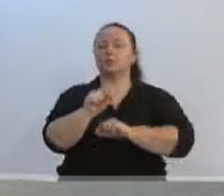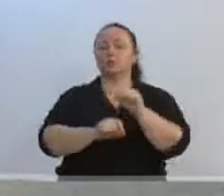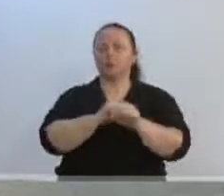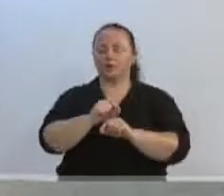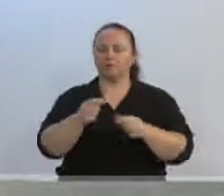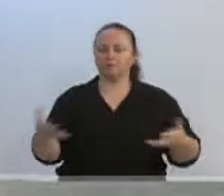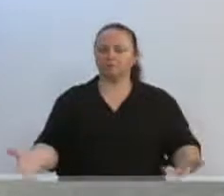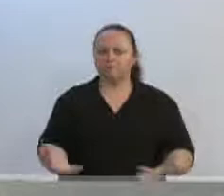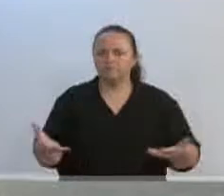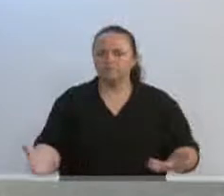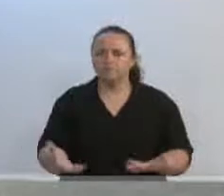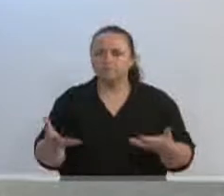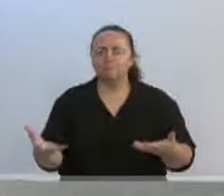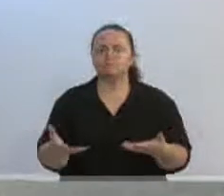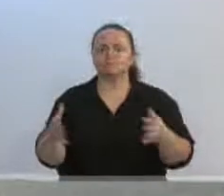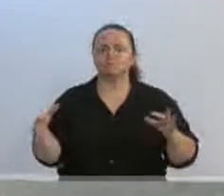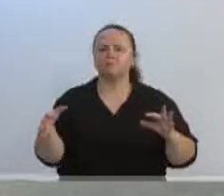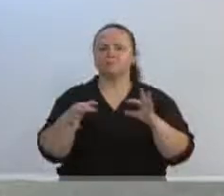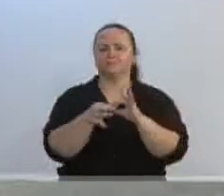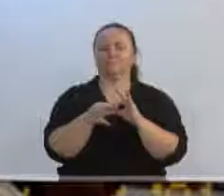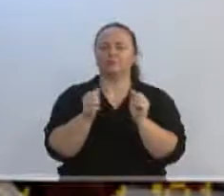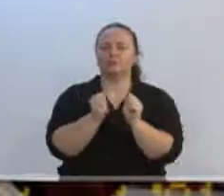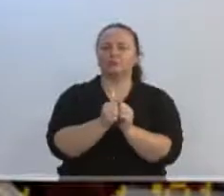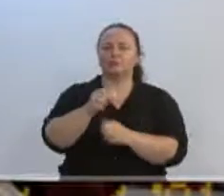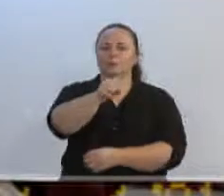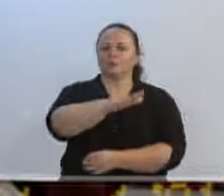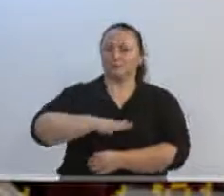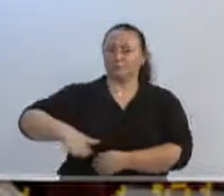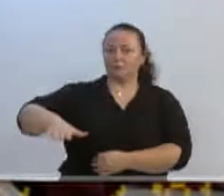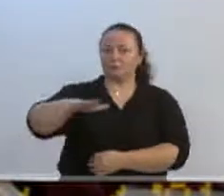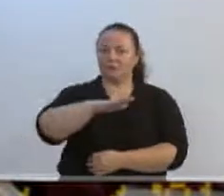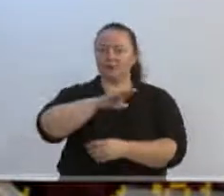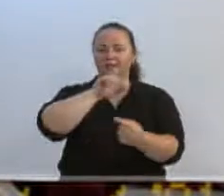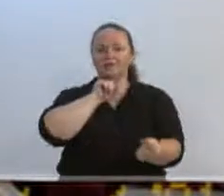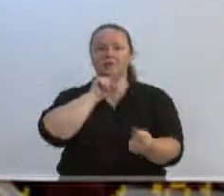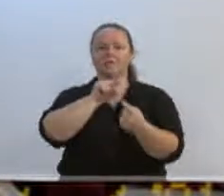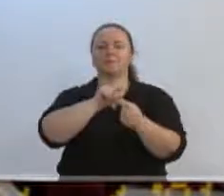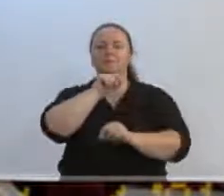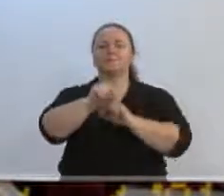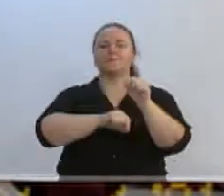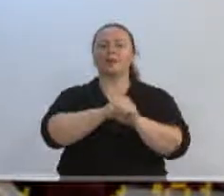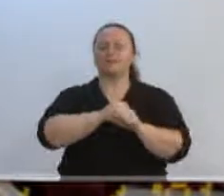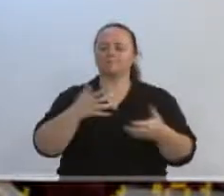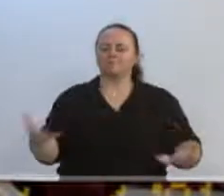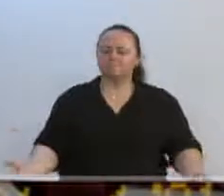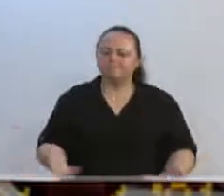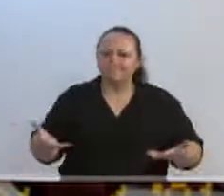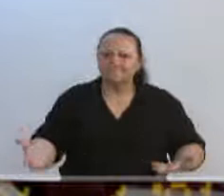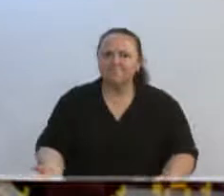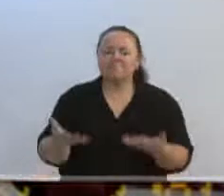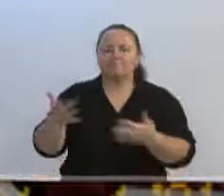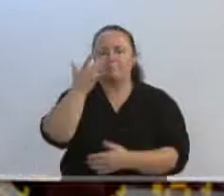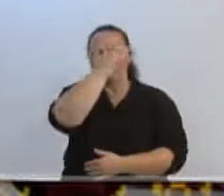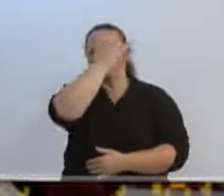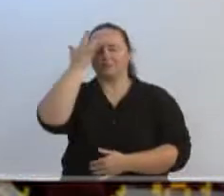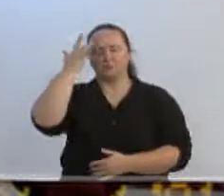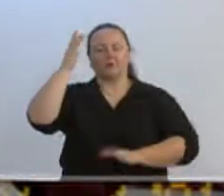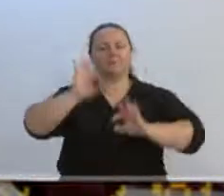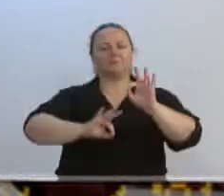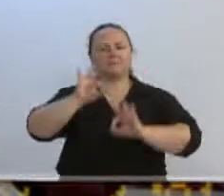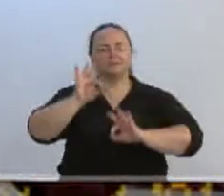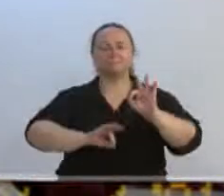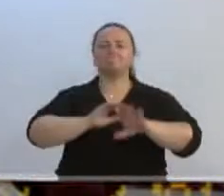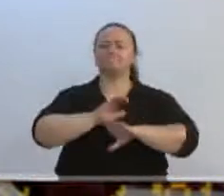e incentivada com a colaboração da sociedade, visando ao pleno desenvolvimento da pessoa, seu preparo para o exercício